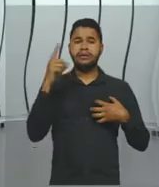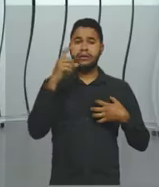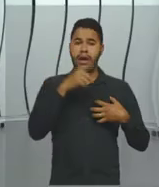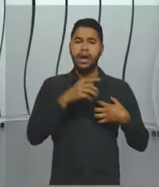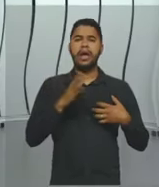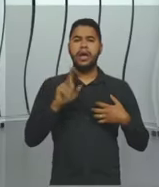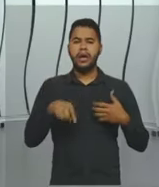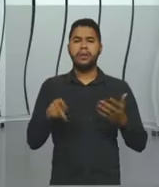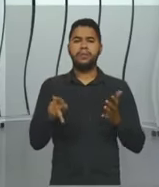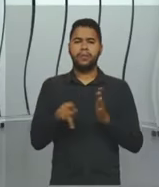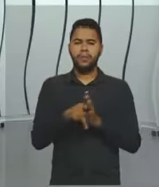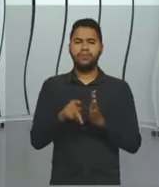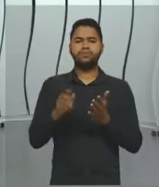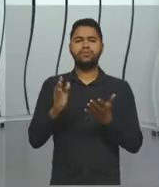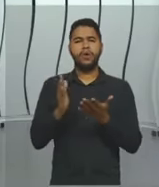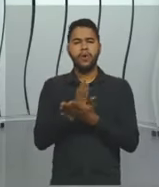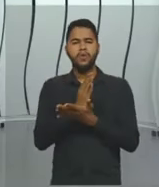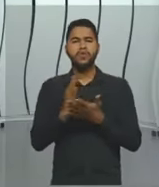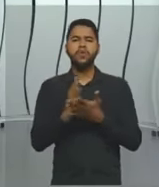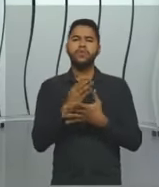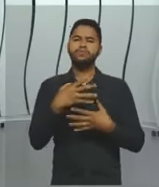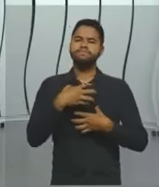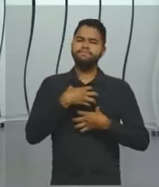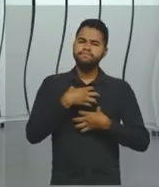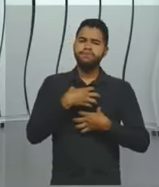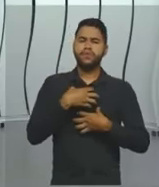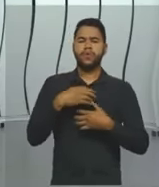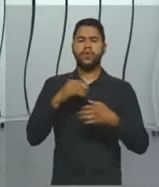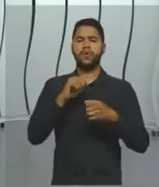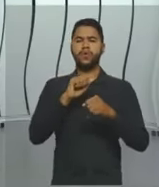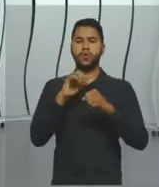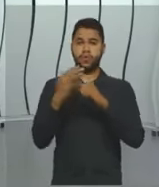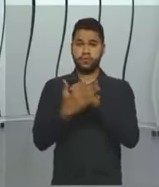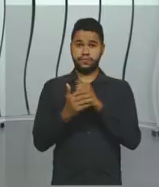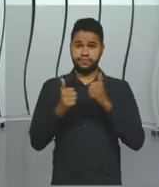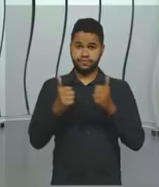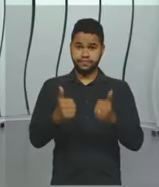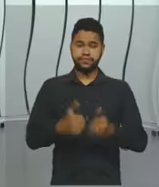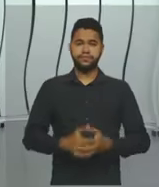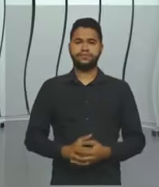alguns sintomas que envolvem aí a Covid-19, ok?